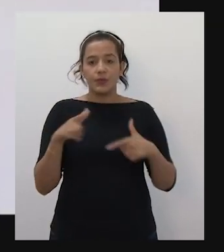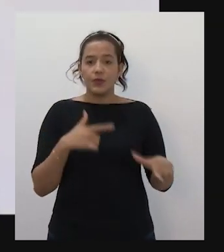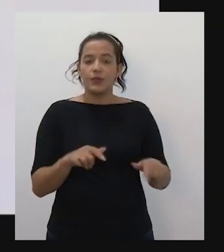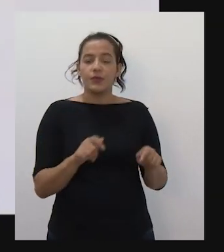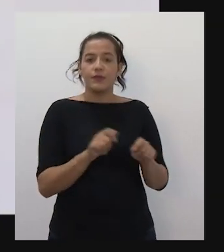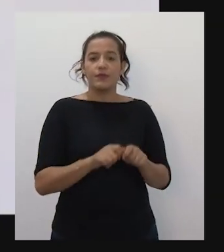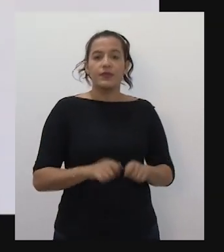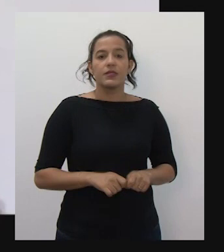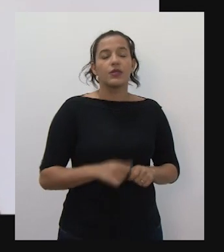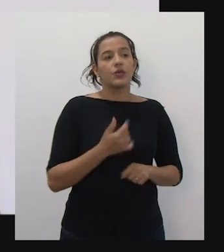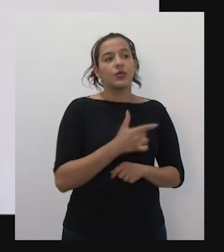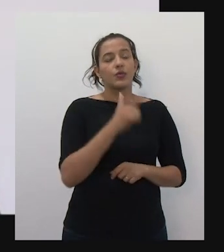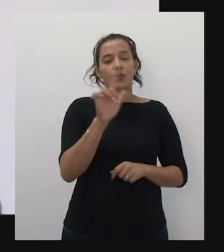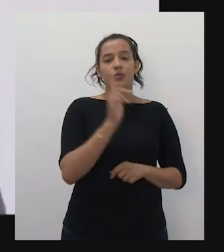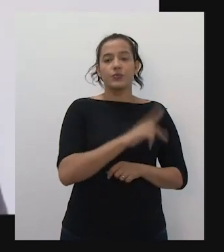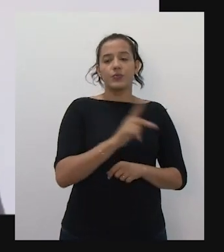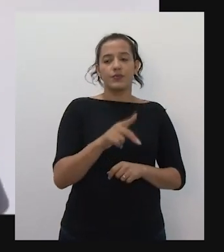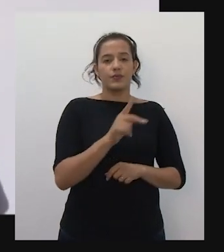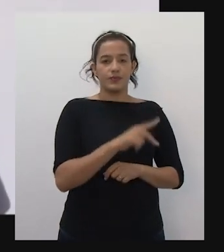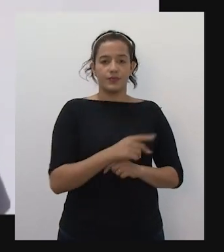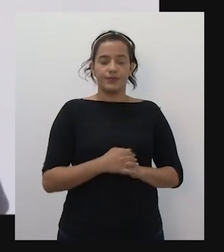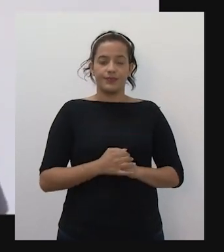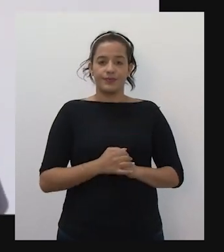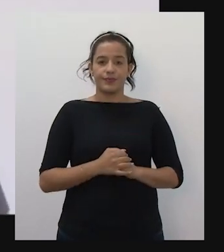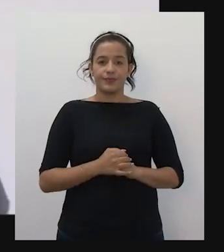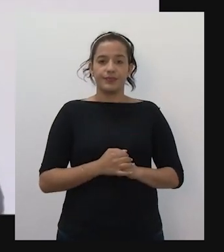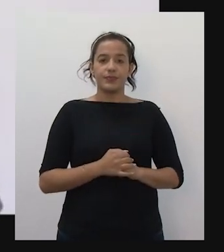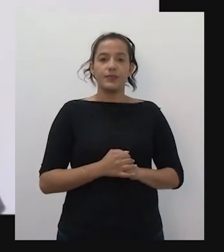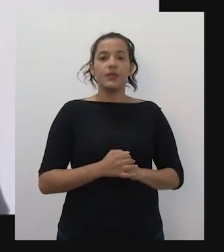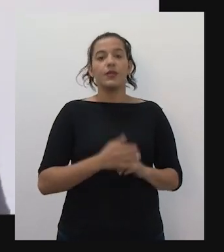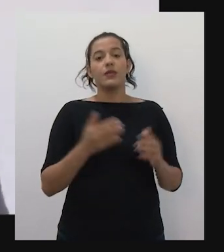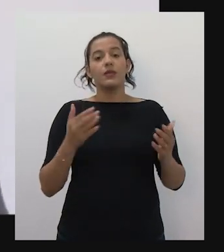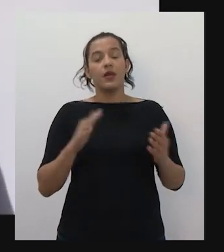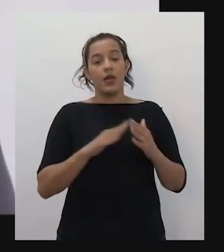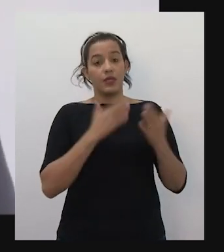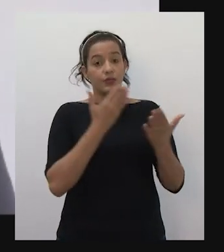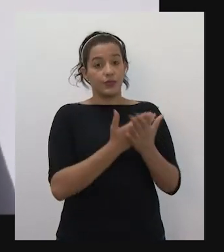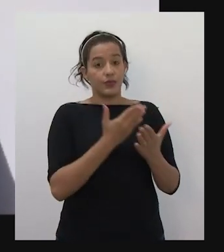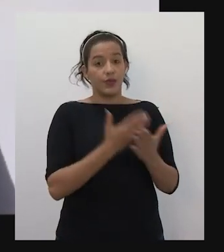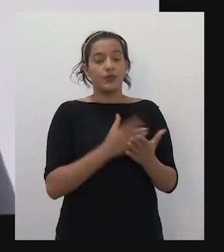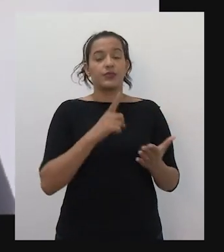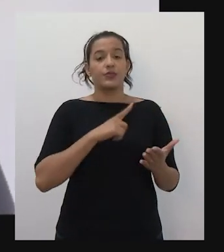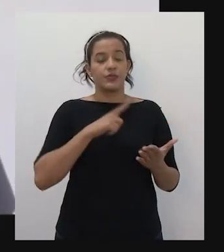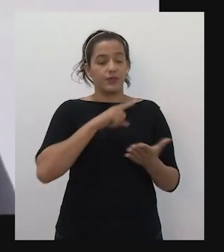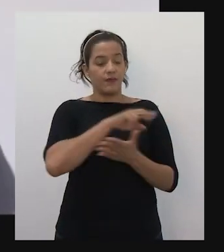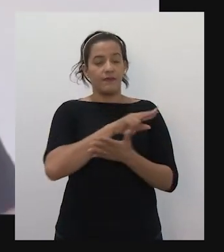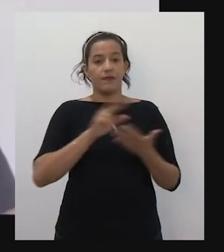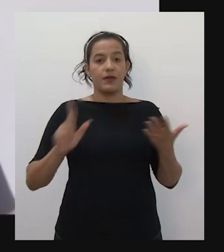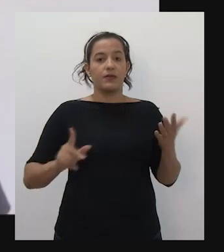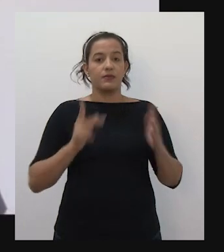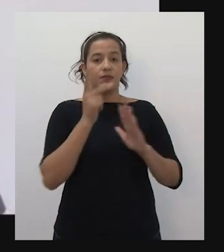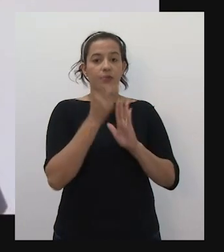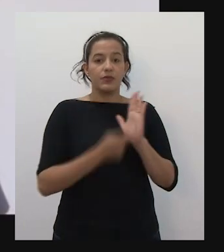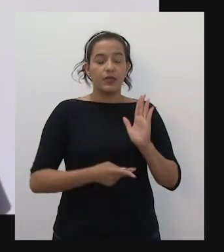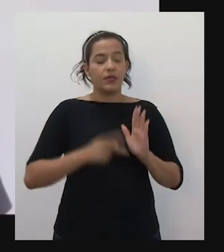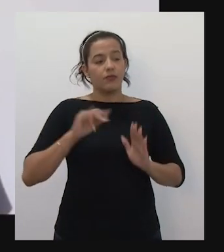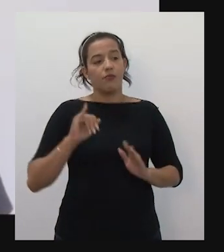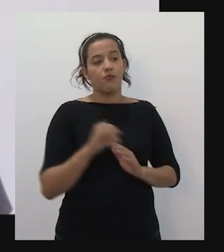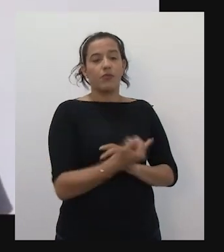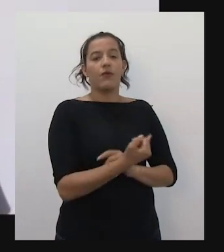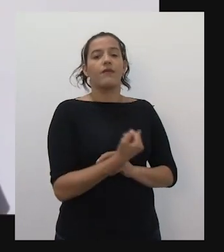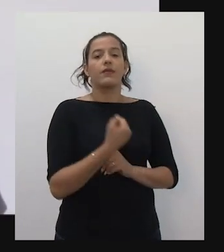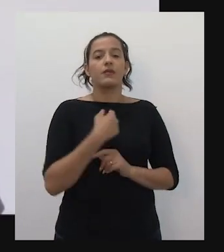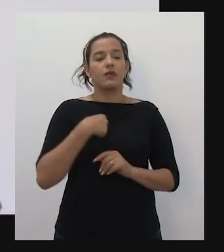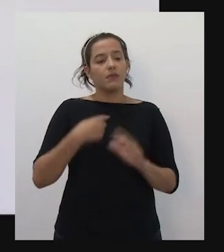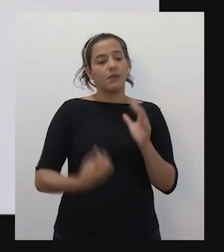tanto me inspirou a seguir essa profissão. A escola já trabalhava com diversos projetos e eu aproveitei a oportunidade para